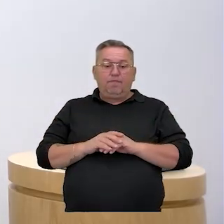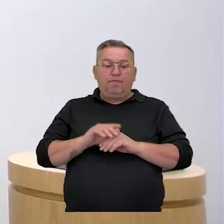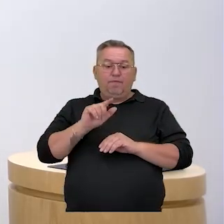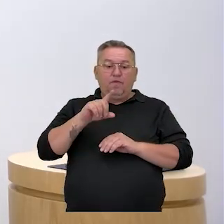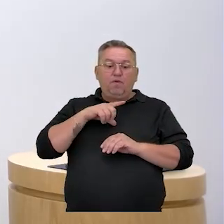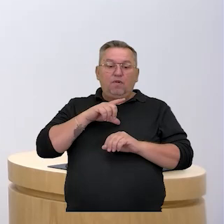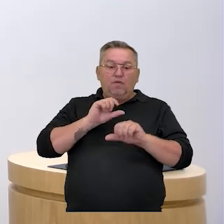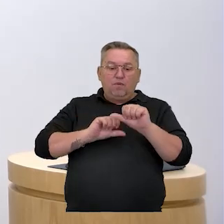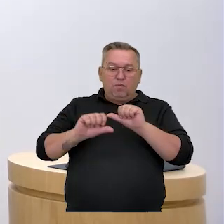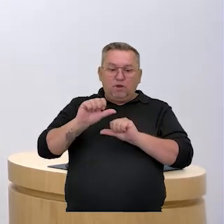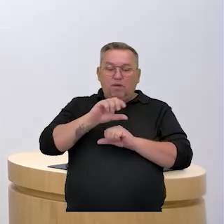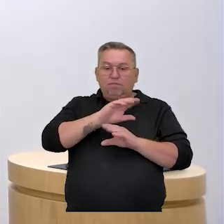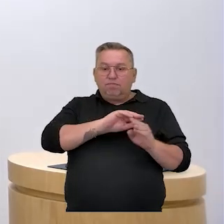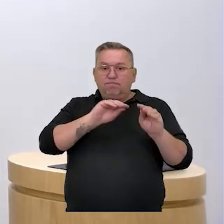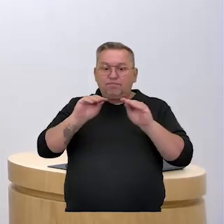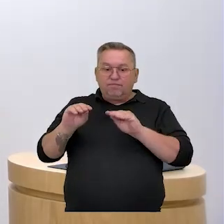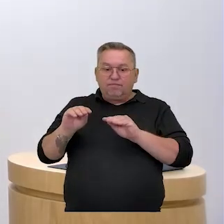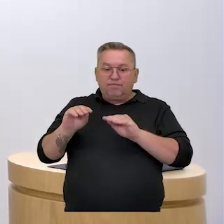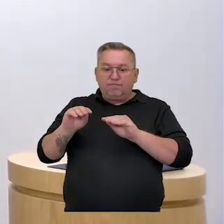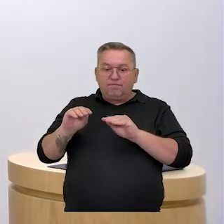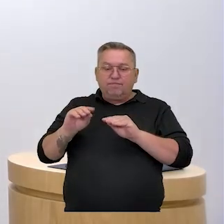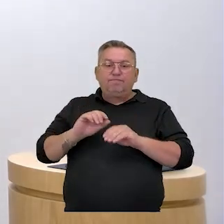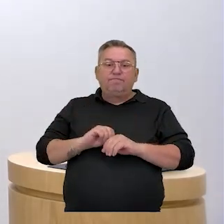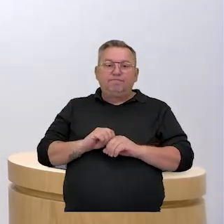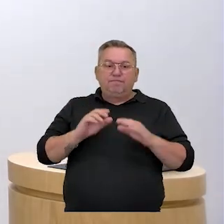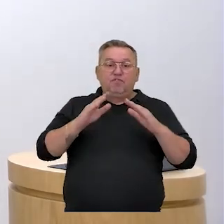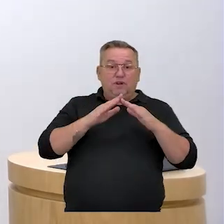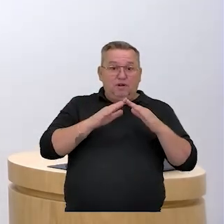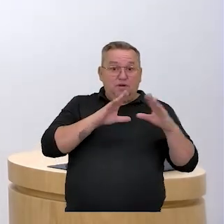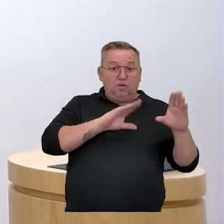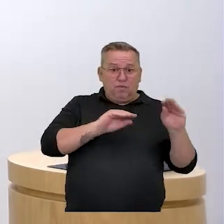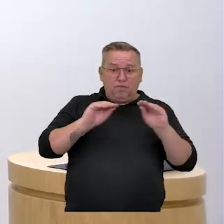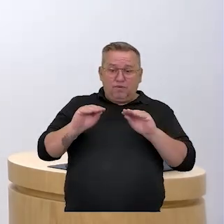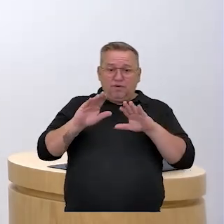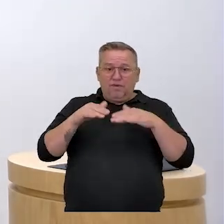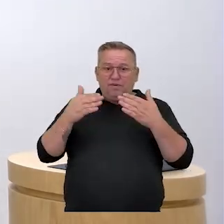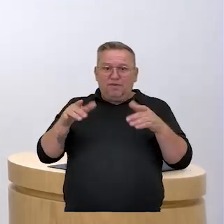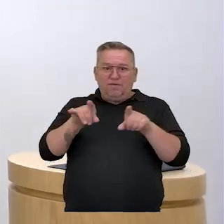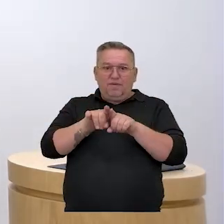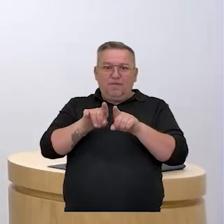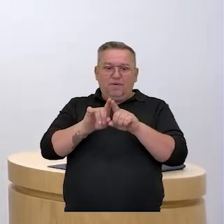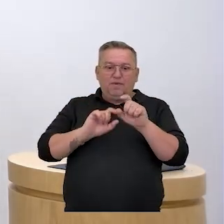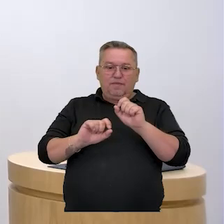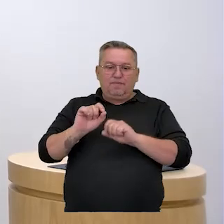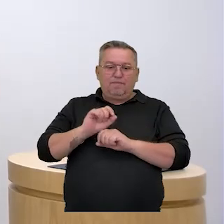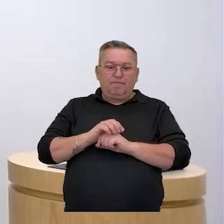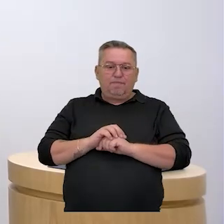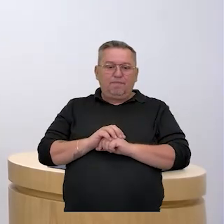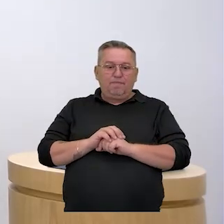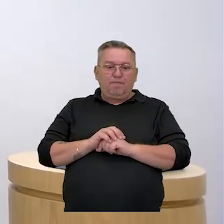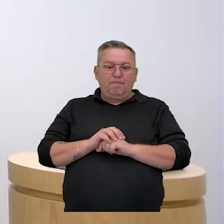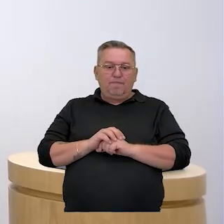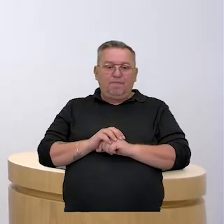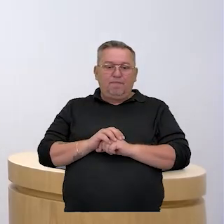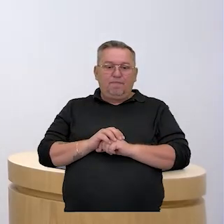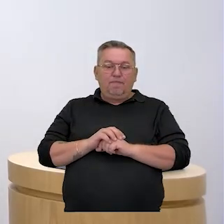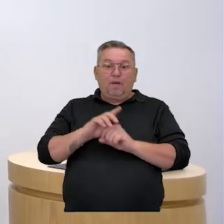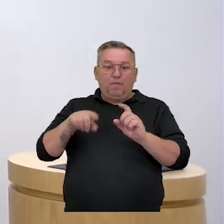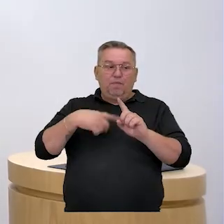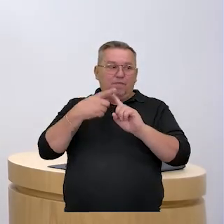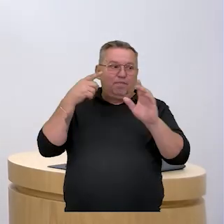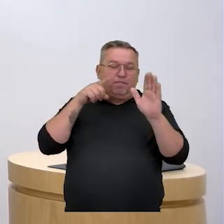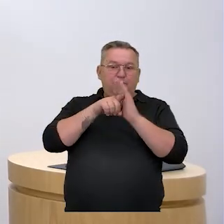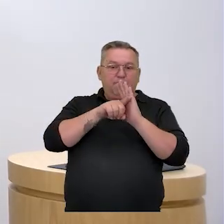mudar, se movimentar, mas nesse sentido aqui é de se mudar. Então, quando você se mudou? When did you move, certo? Mais perguntas